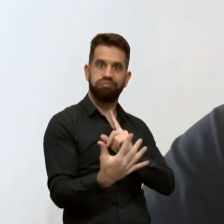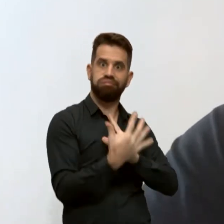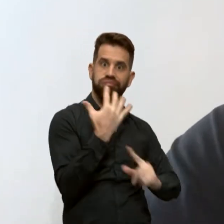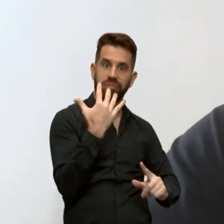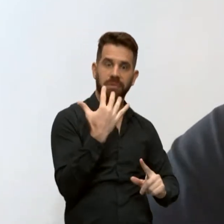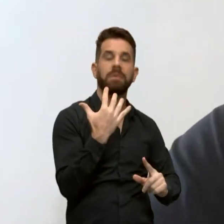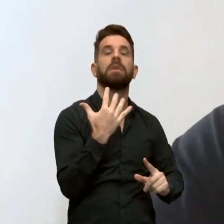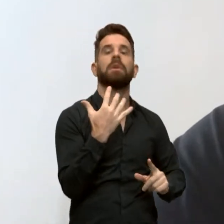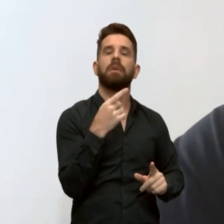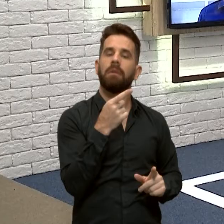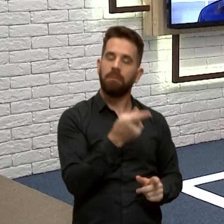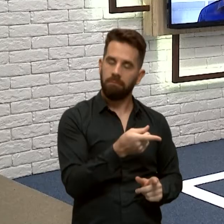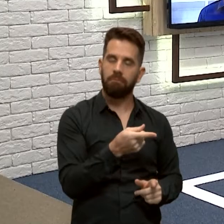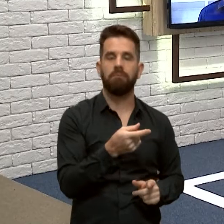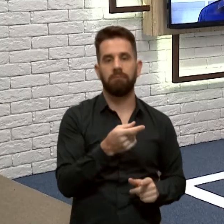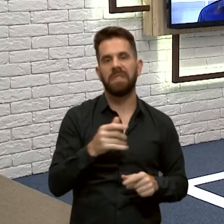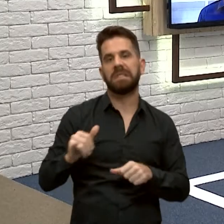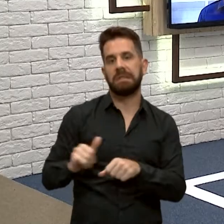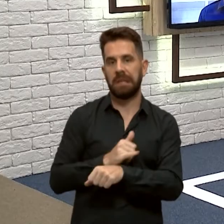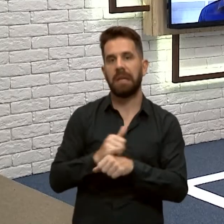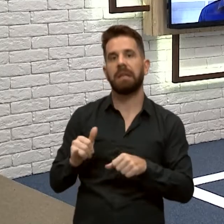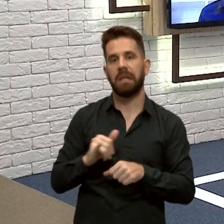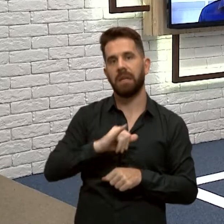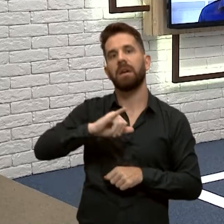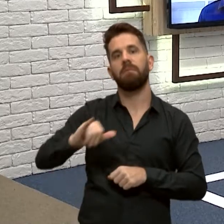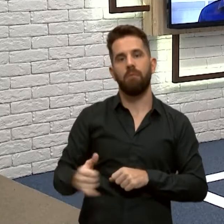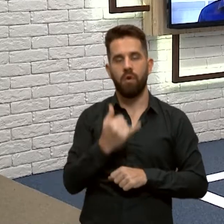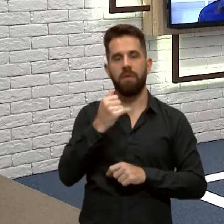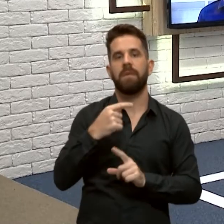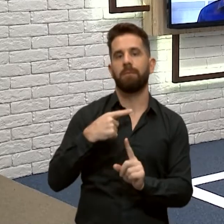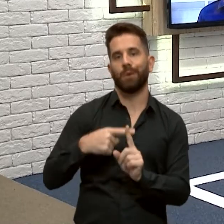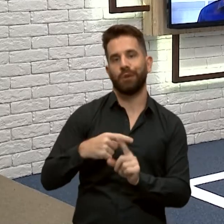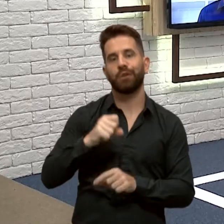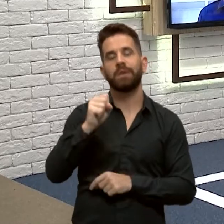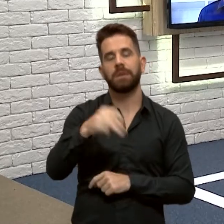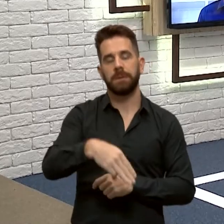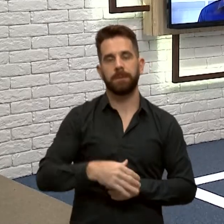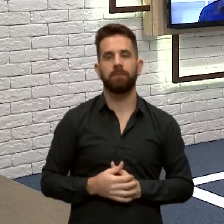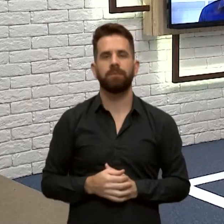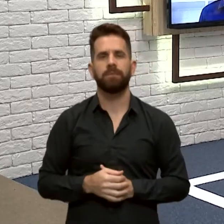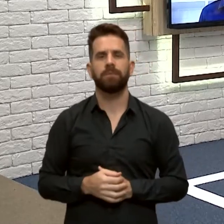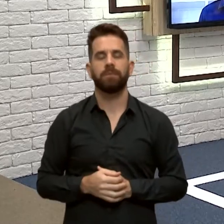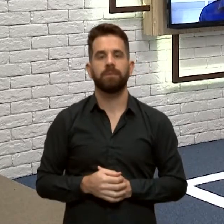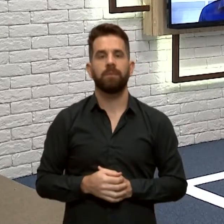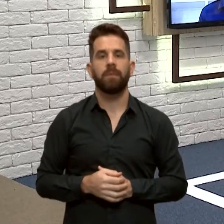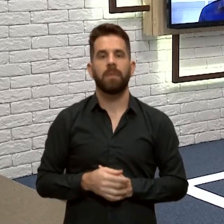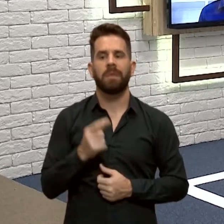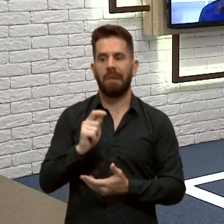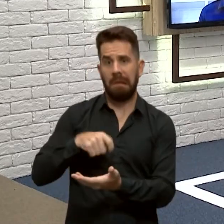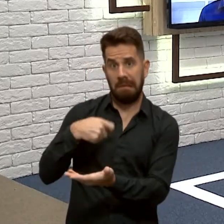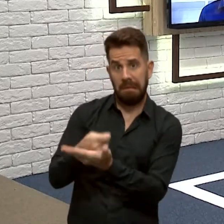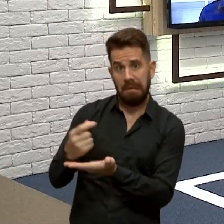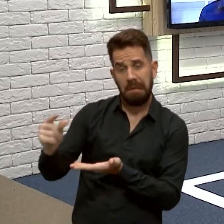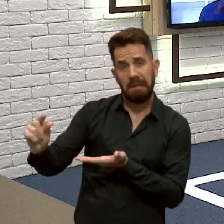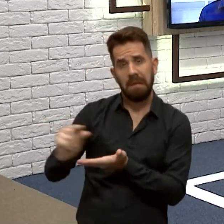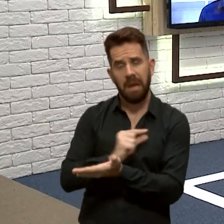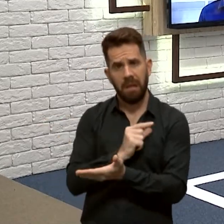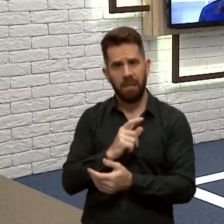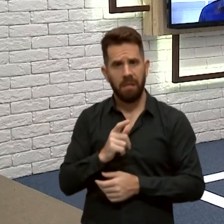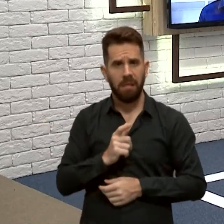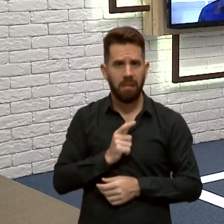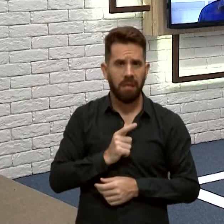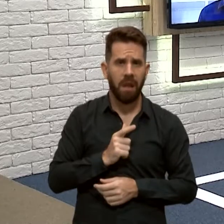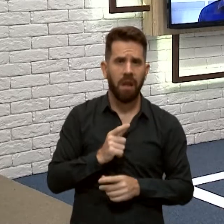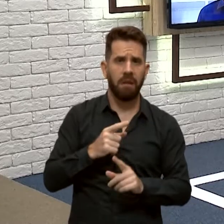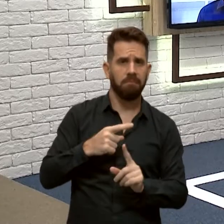mercado. E, Altair, o que a empresa tem que observar para que o cashback seja vantajoso, né? Até que ponto